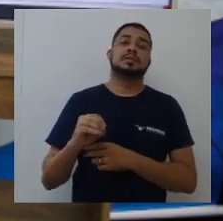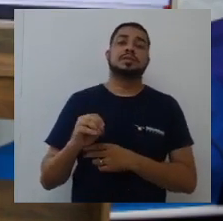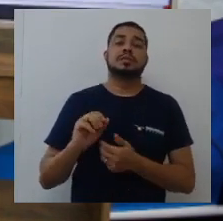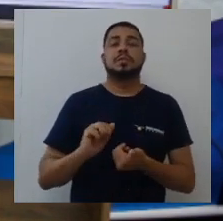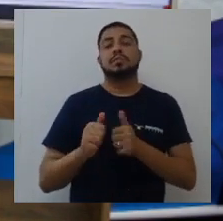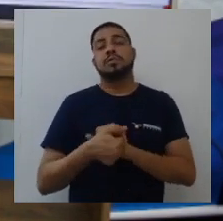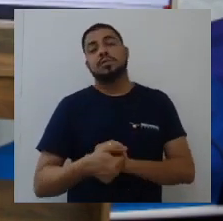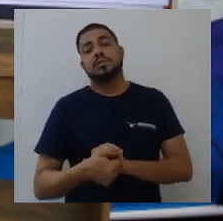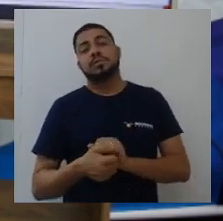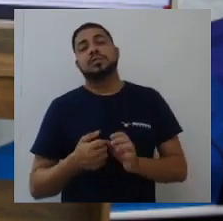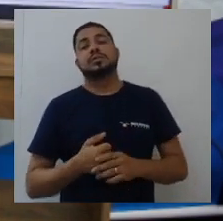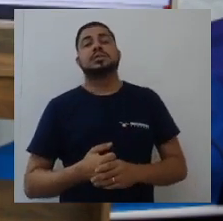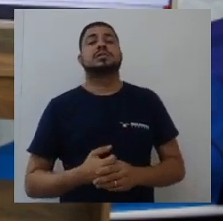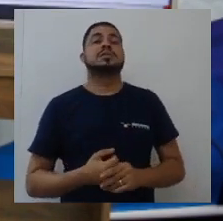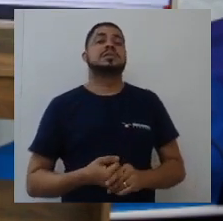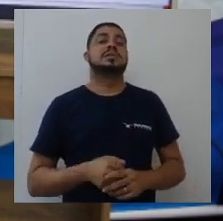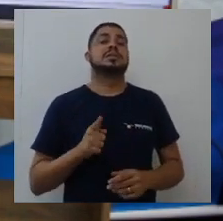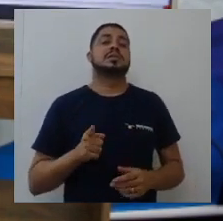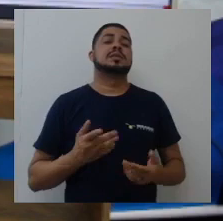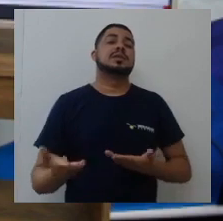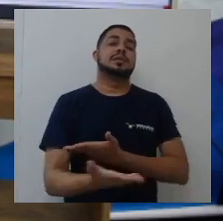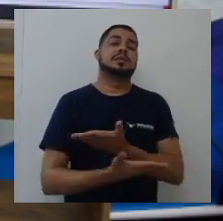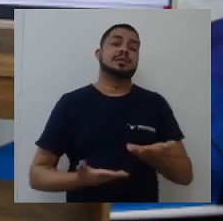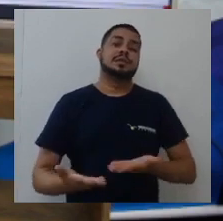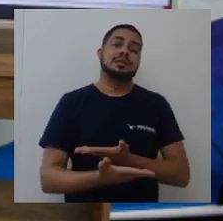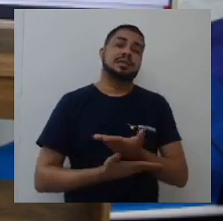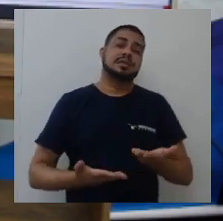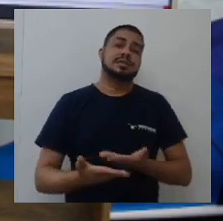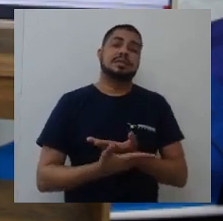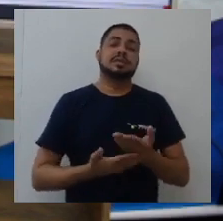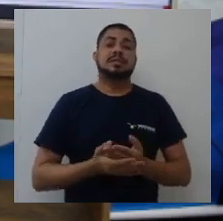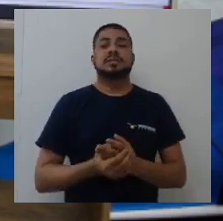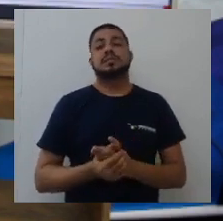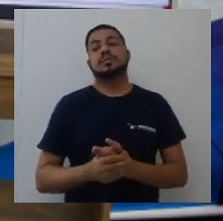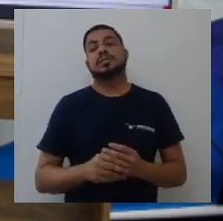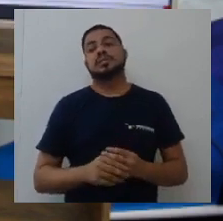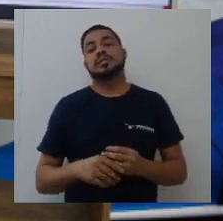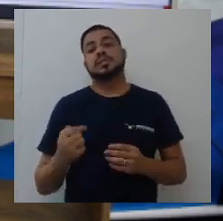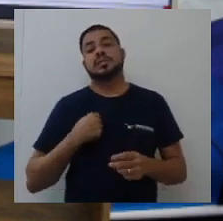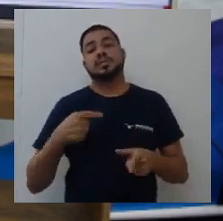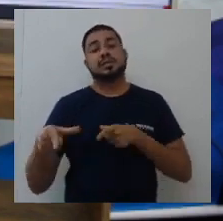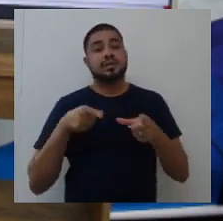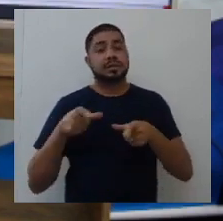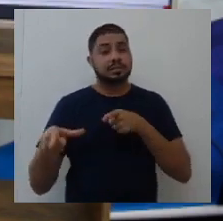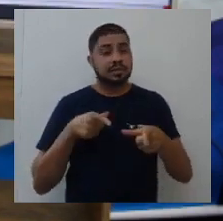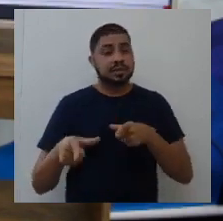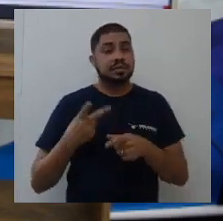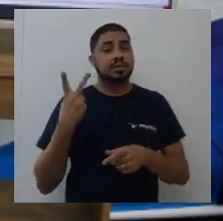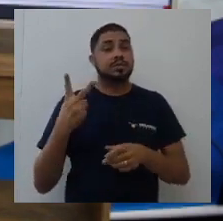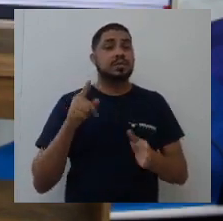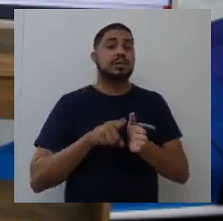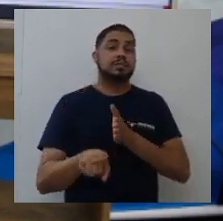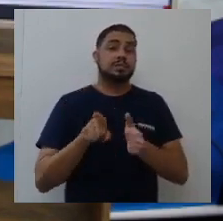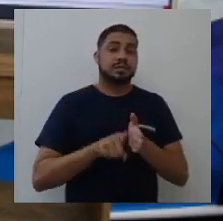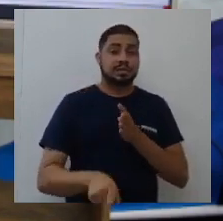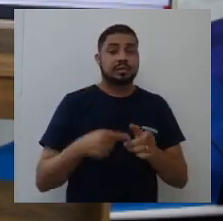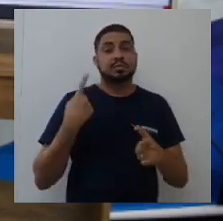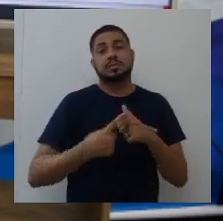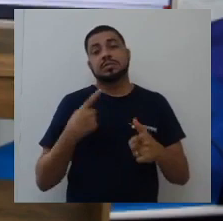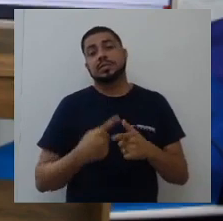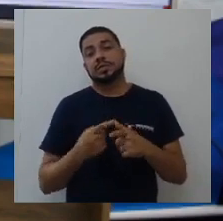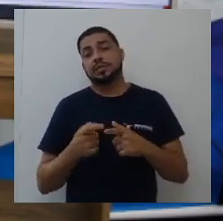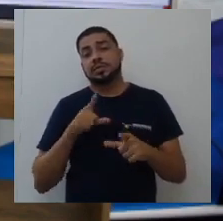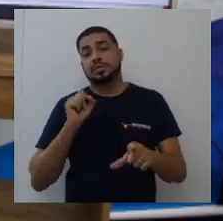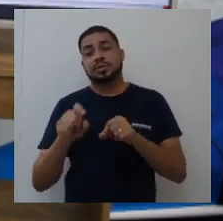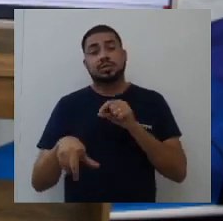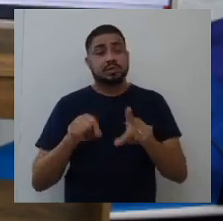cateto adjacente, correto? E essa relação entre cateto oposto e cateto adjacente, eu trabalhei aqui em 2 questões. Por que eu escolhi